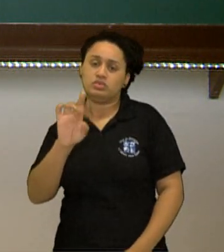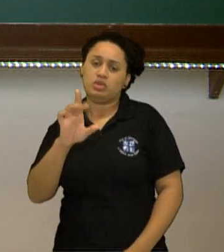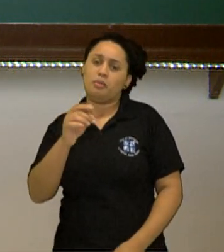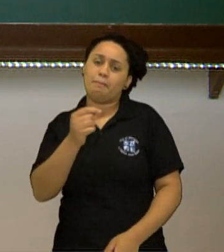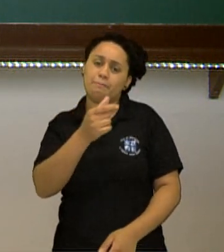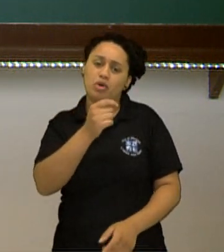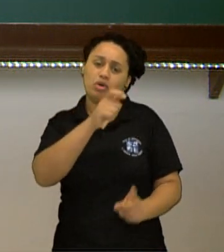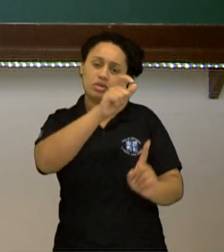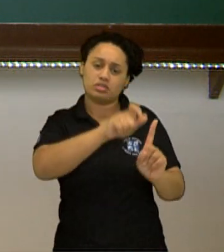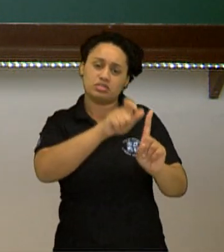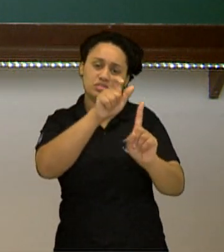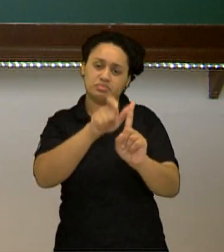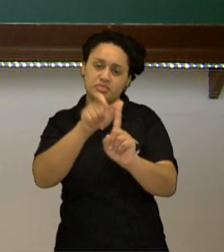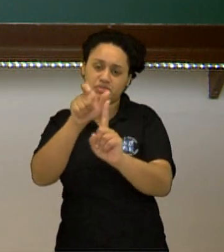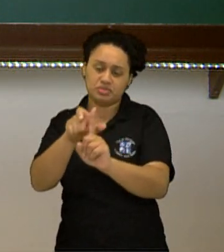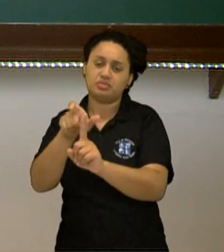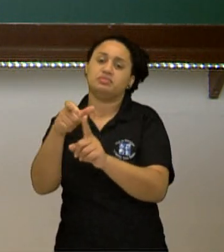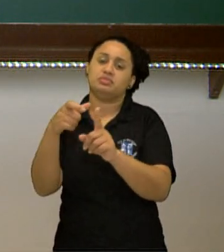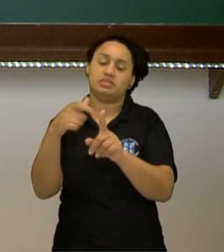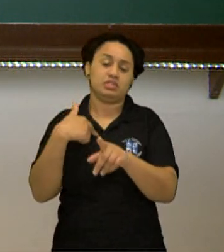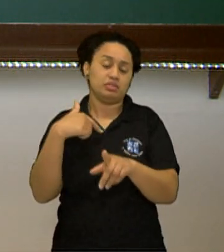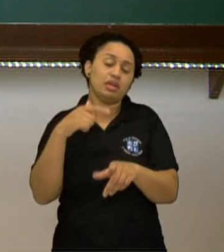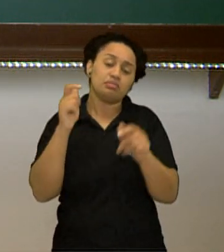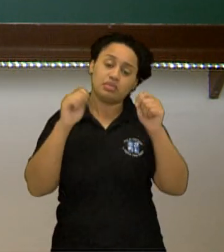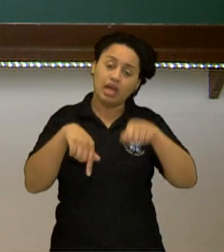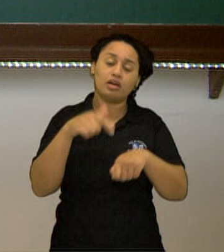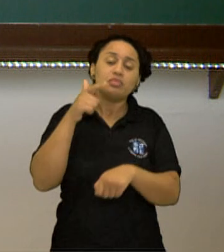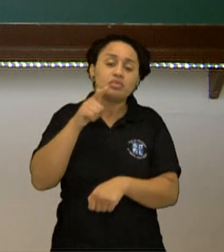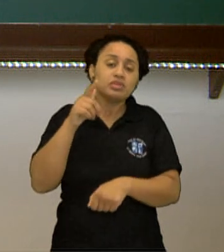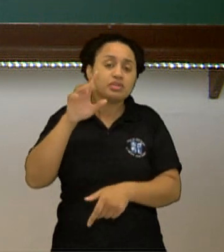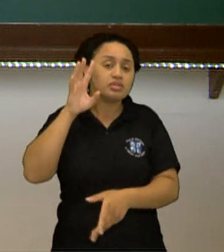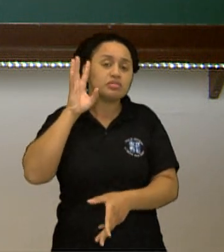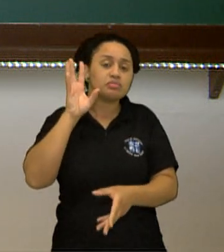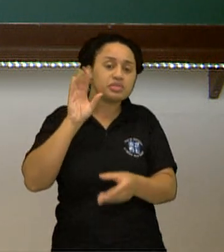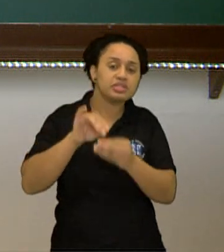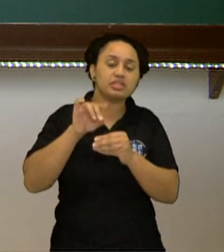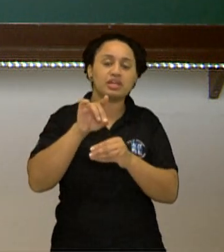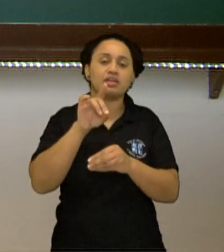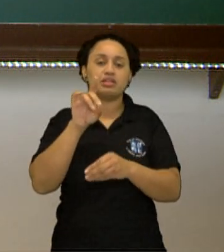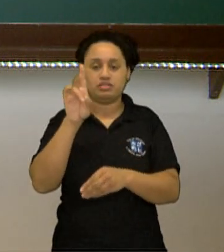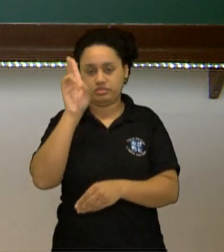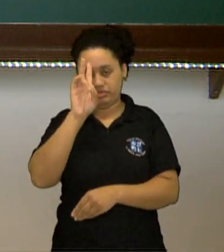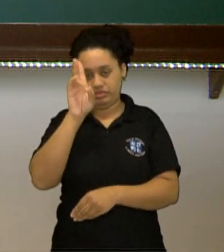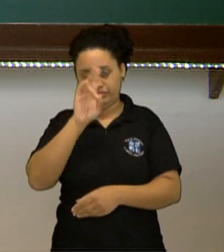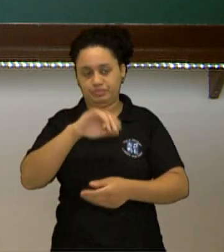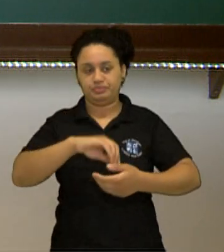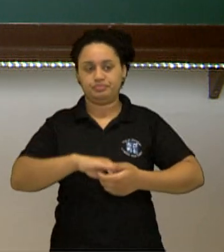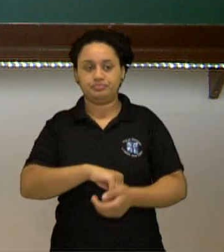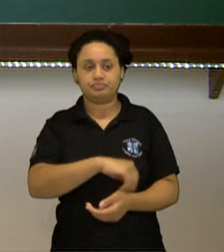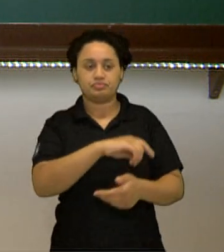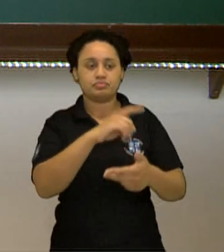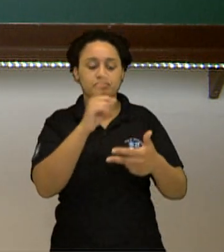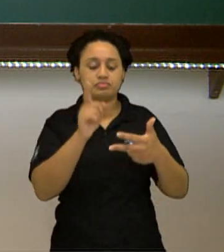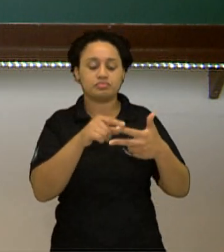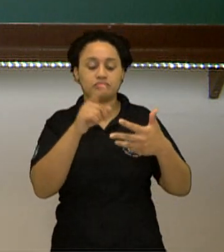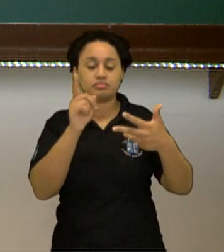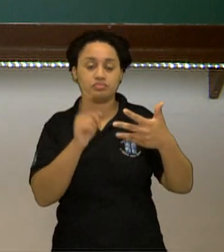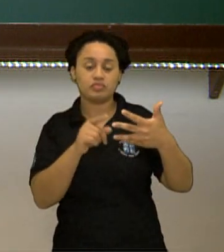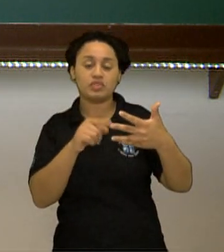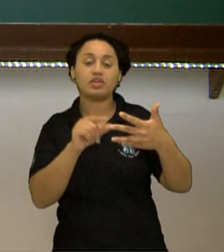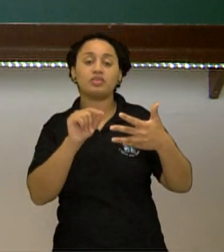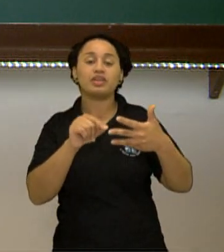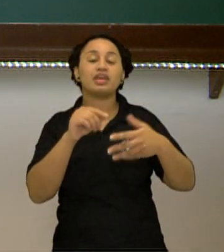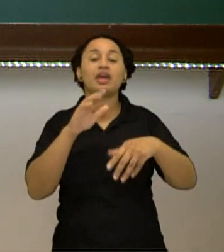poucas personagens, o suficiente para nos contar uma história. Terceiro elemento é o